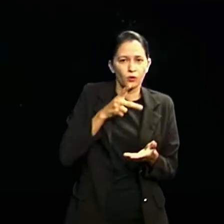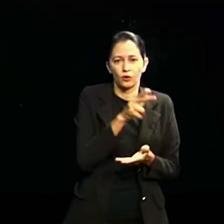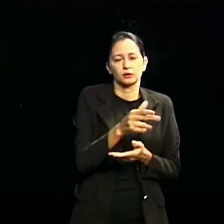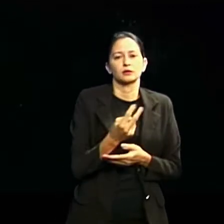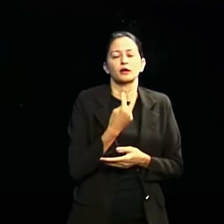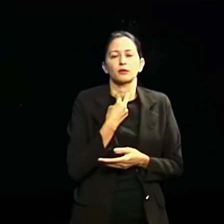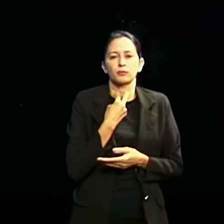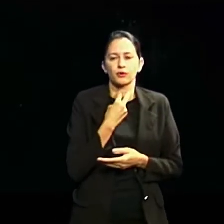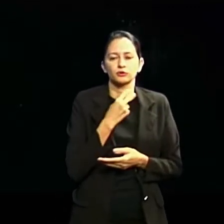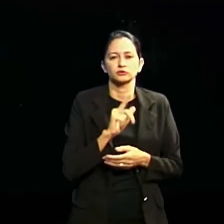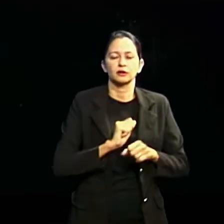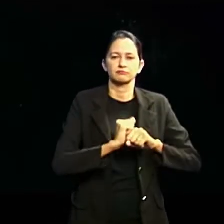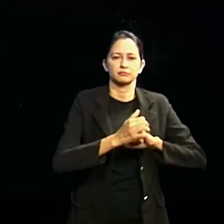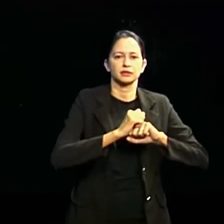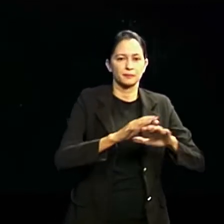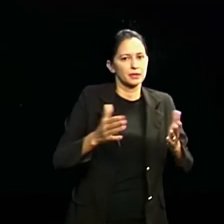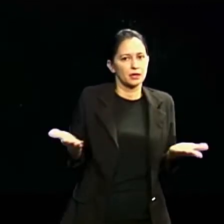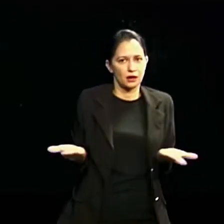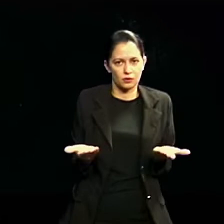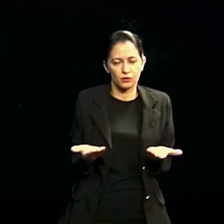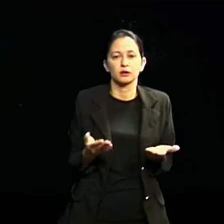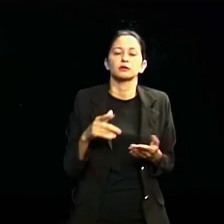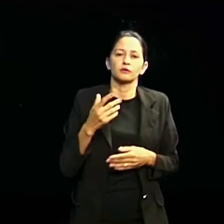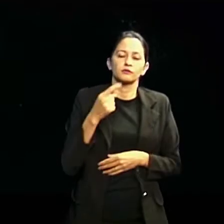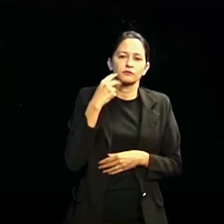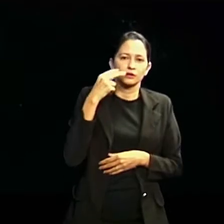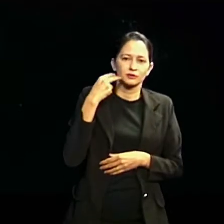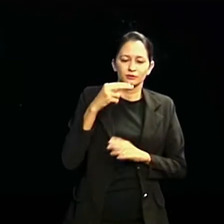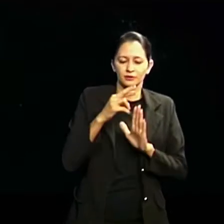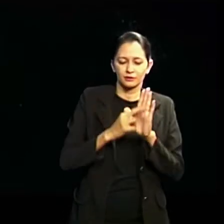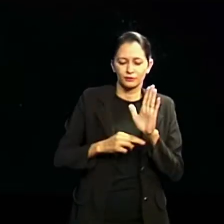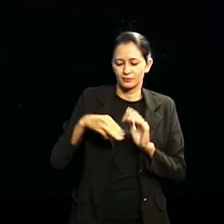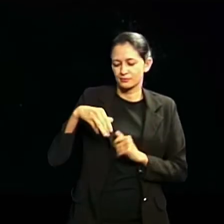Relator, Marlon. Conclusão pela manutenção.